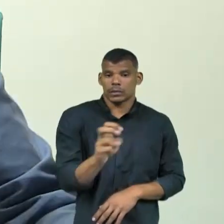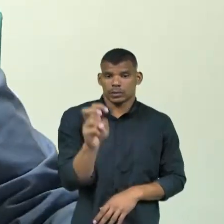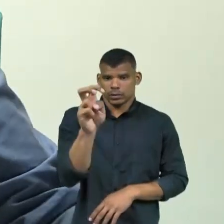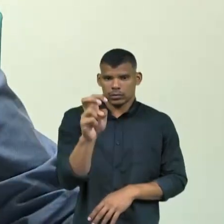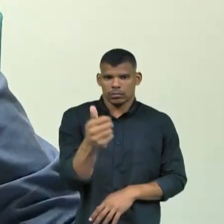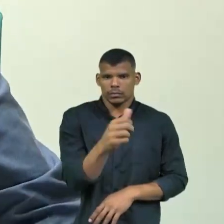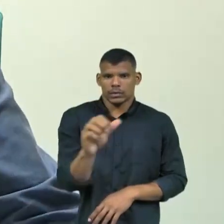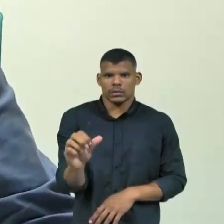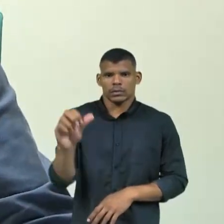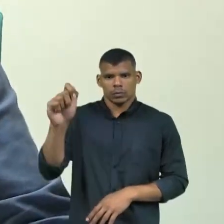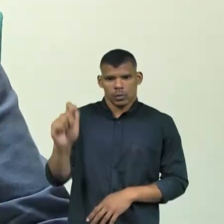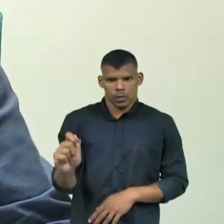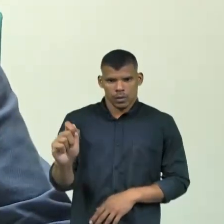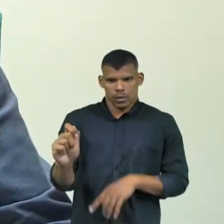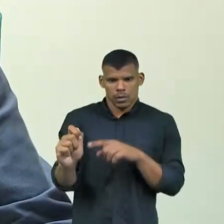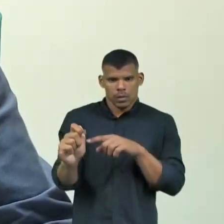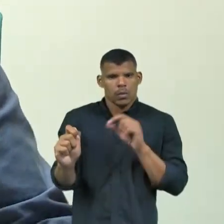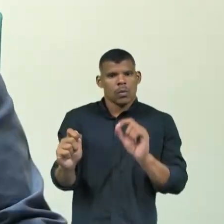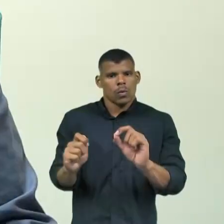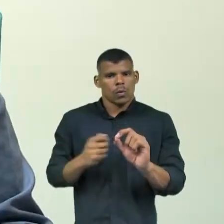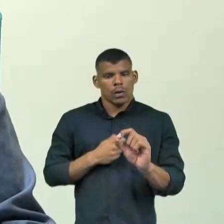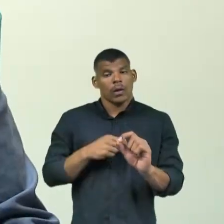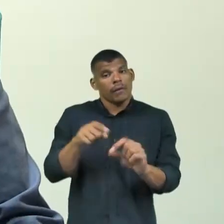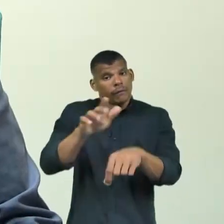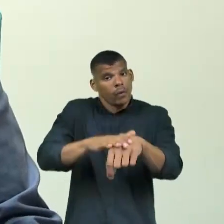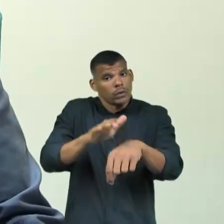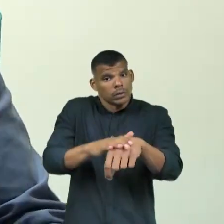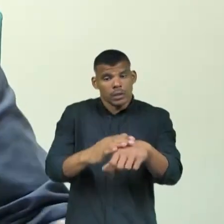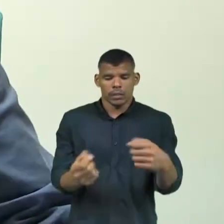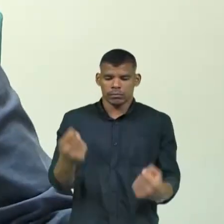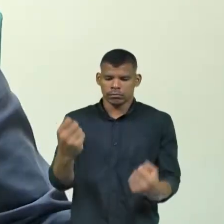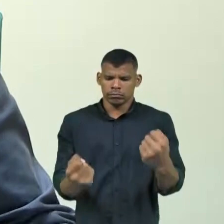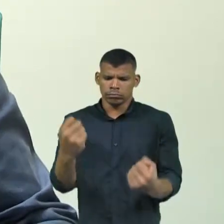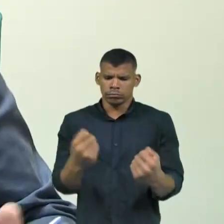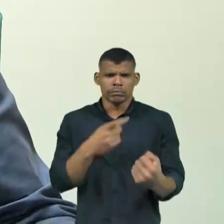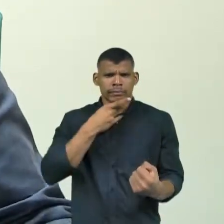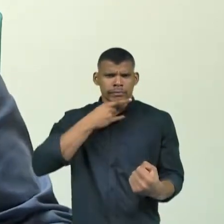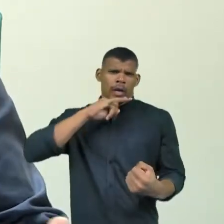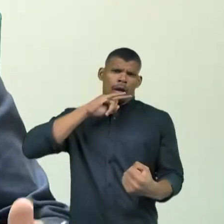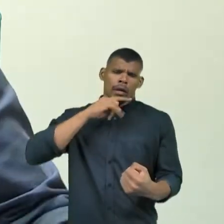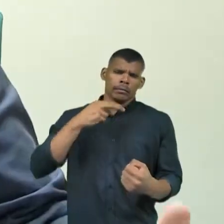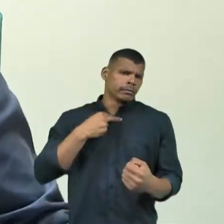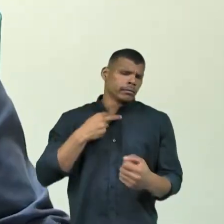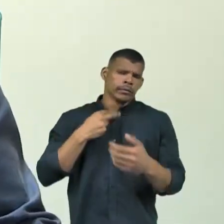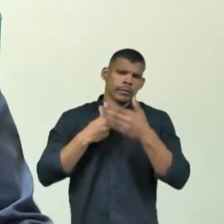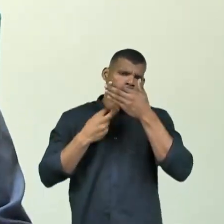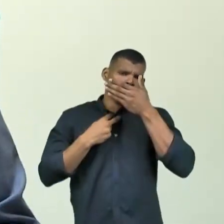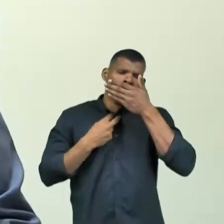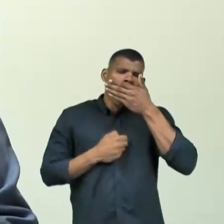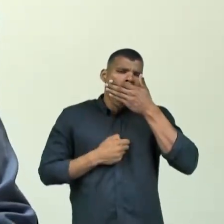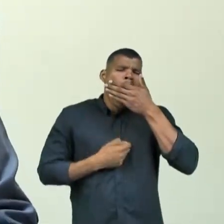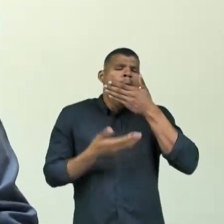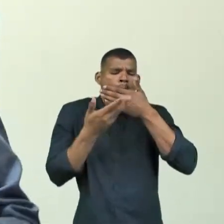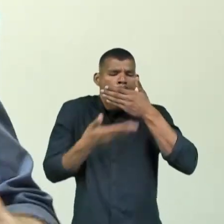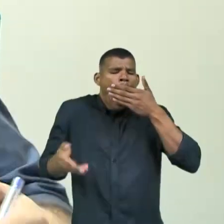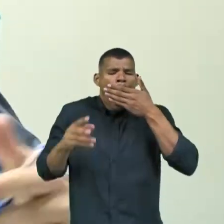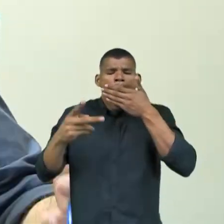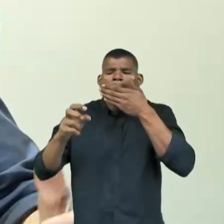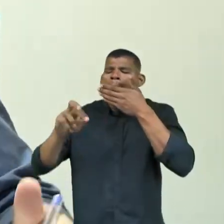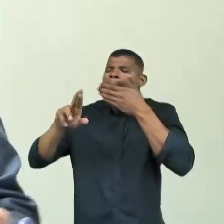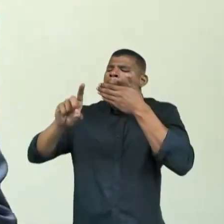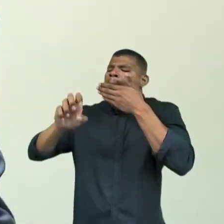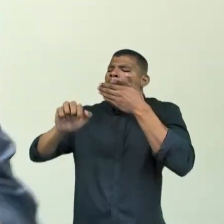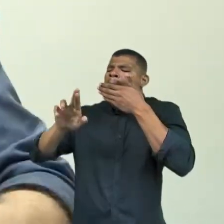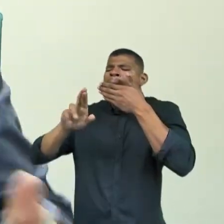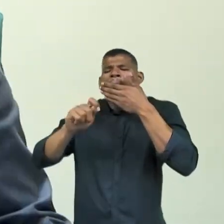165A, que é você conduzir o veículo, né, usando substâncias, né, ou bebidas alcoólicas, que a gente fala